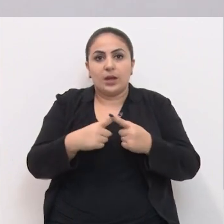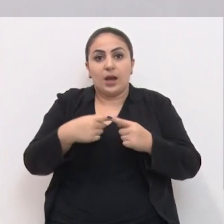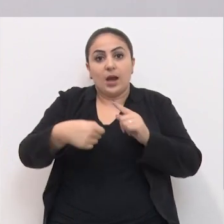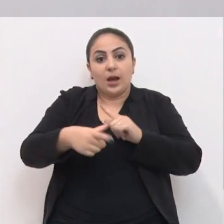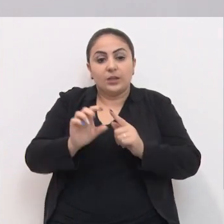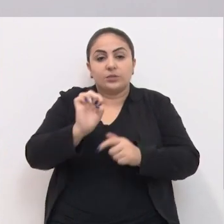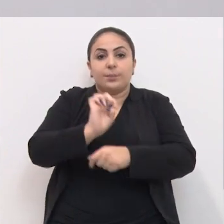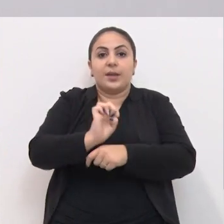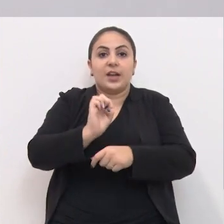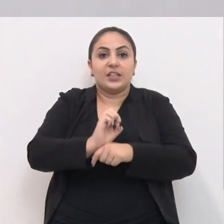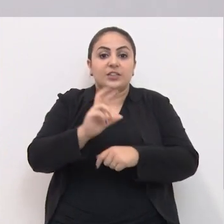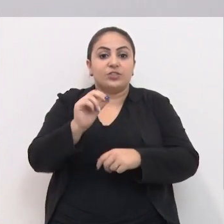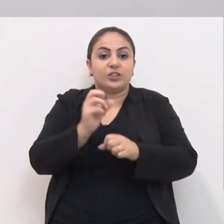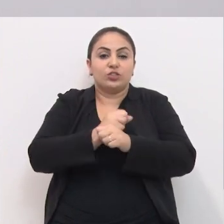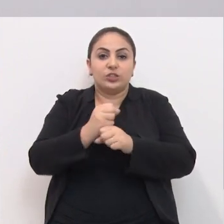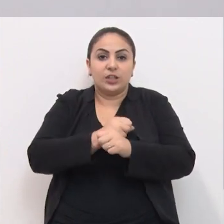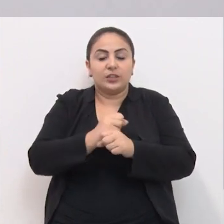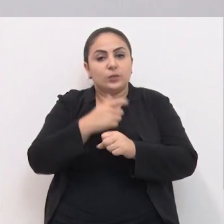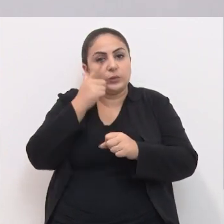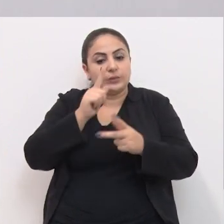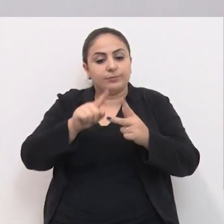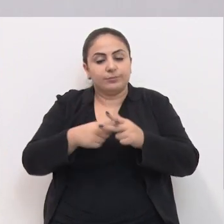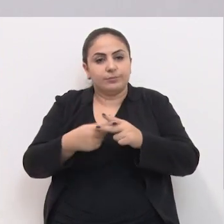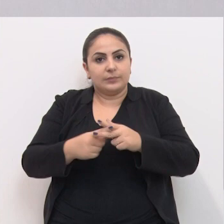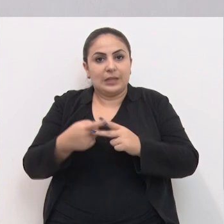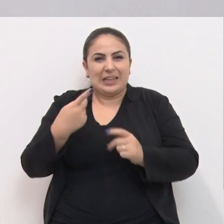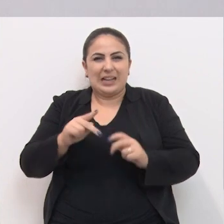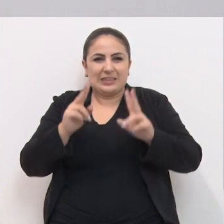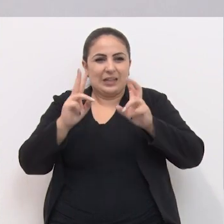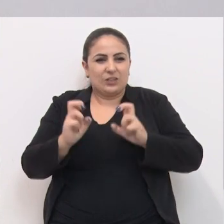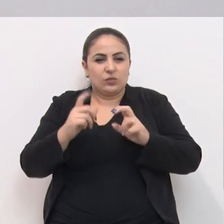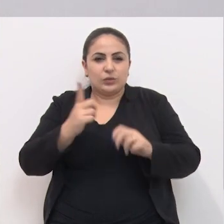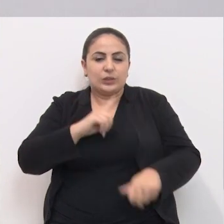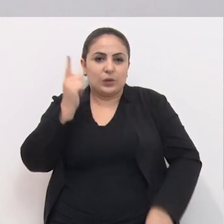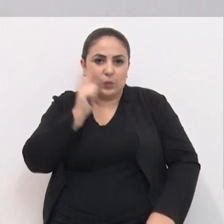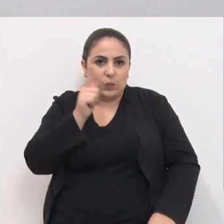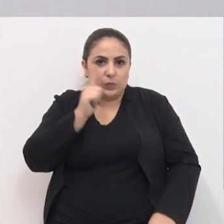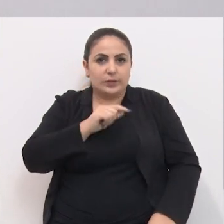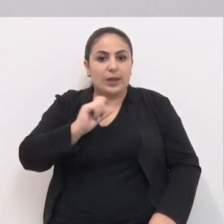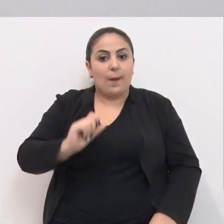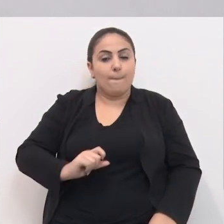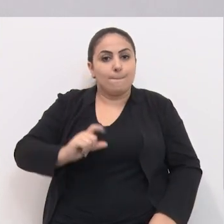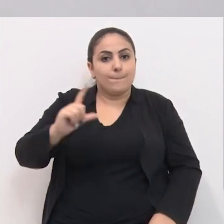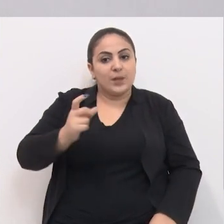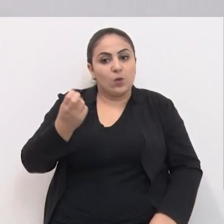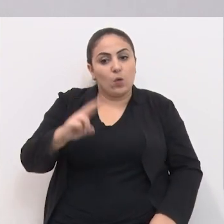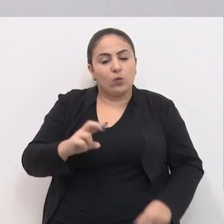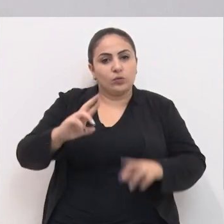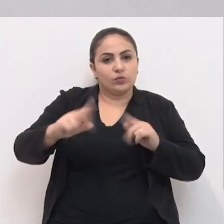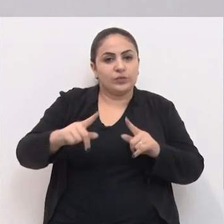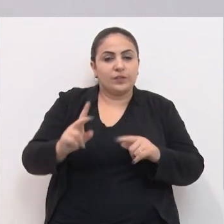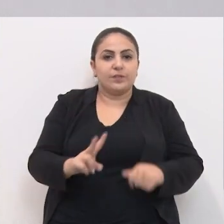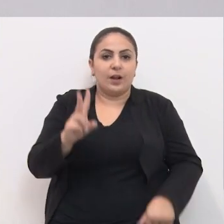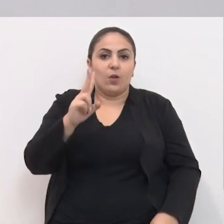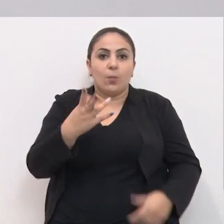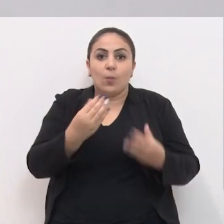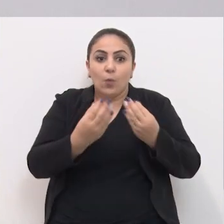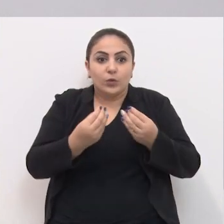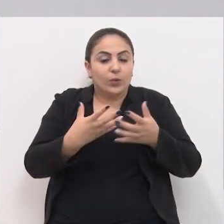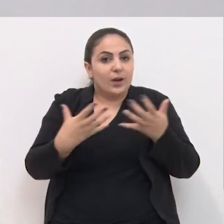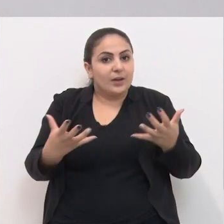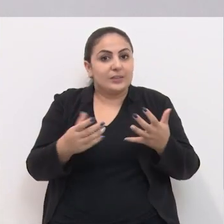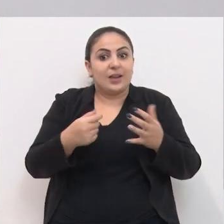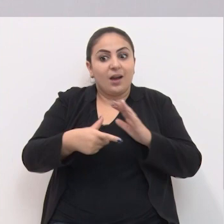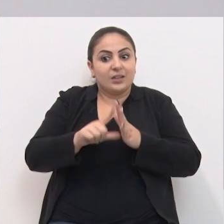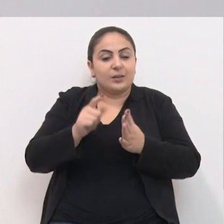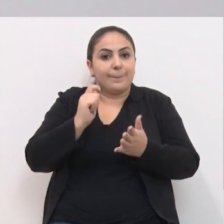teve aumento em isenções, teve aumento em pessoas que passaram a ter o direito de